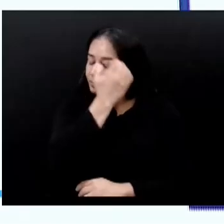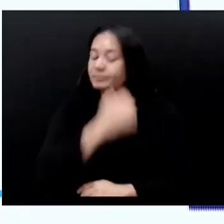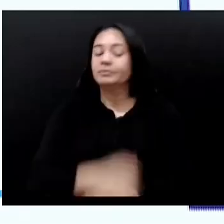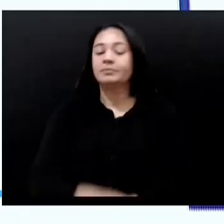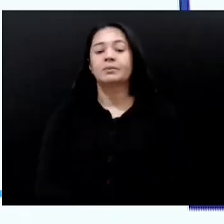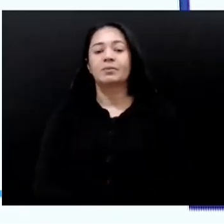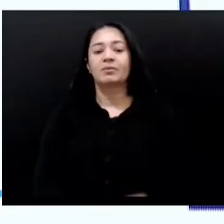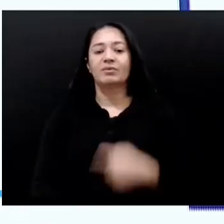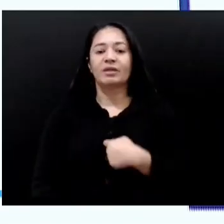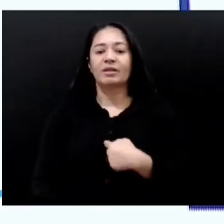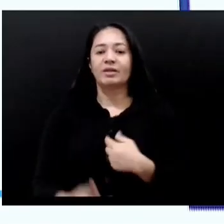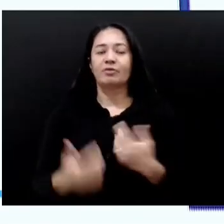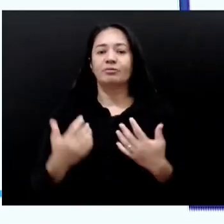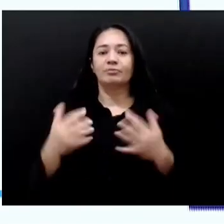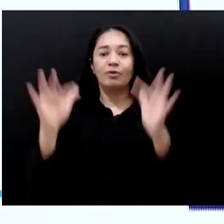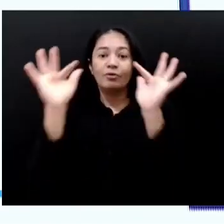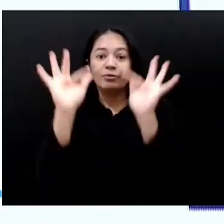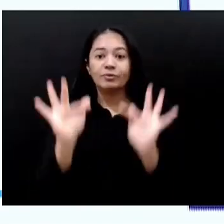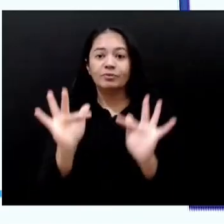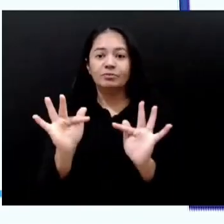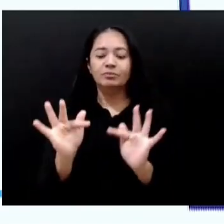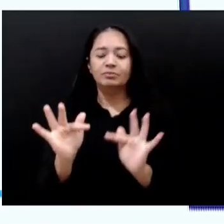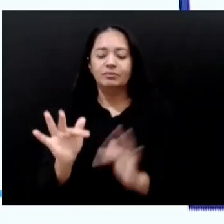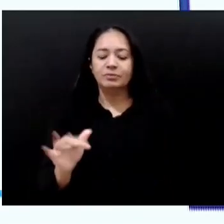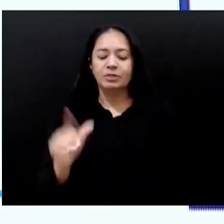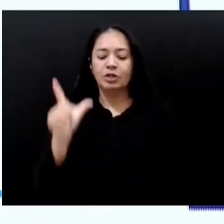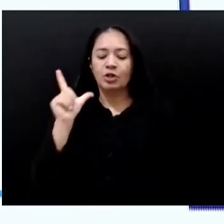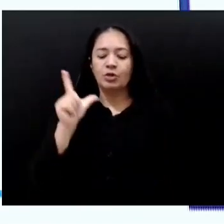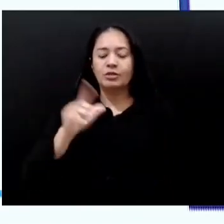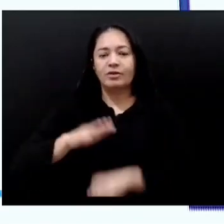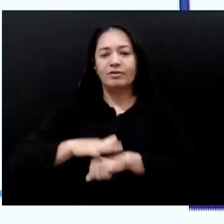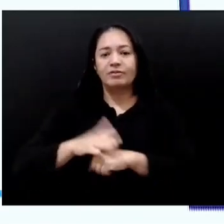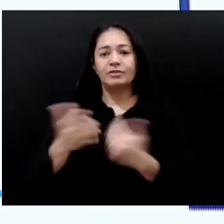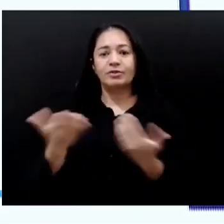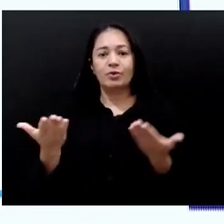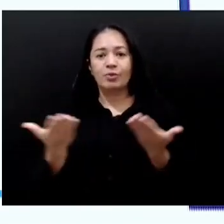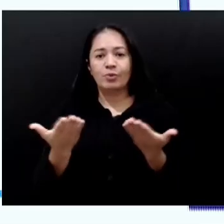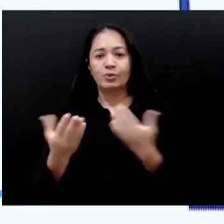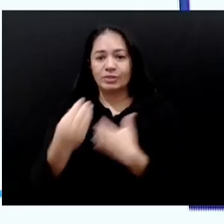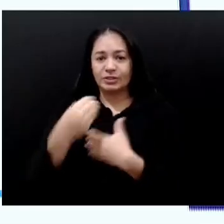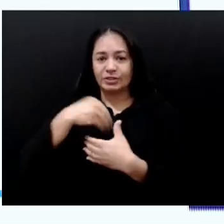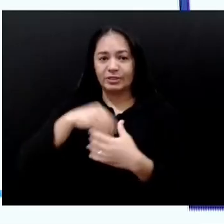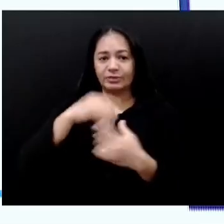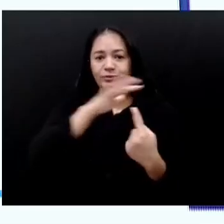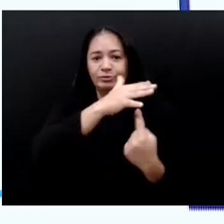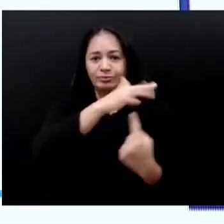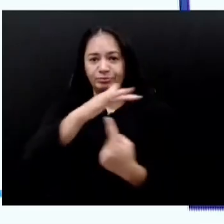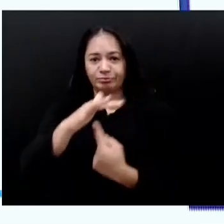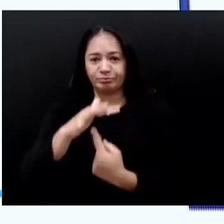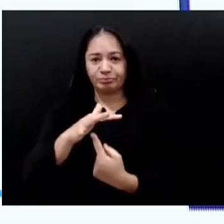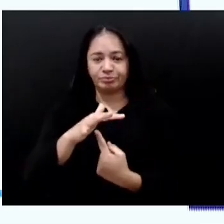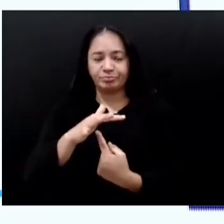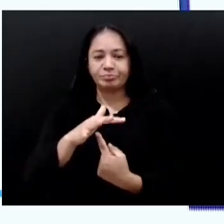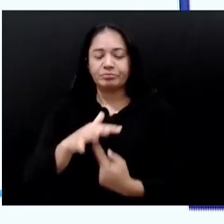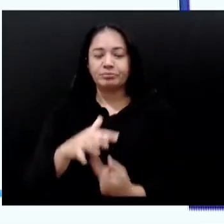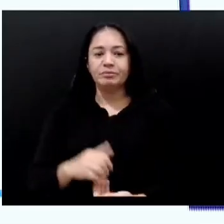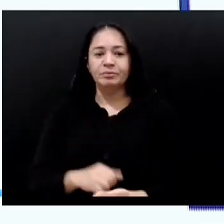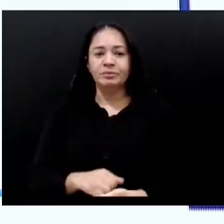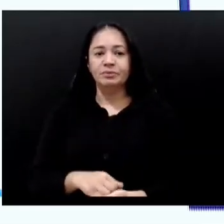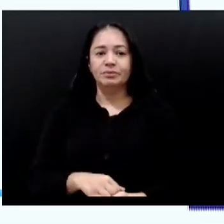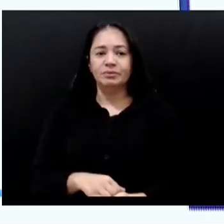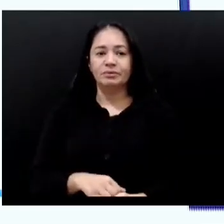de poder fazer isso aqui hoje, dentro dessa feira, que ela está sendo